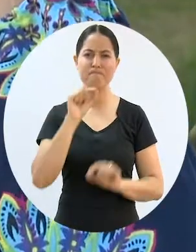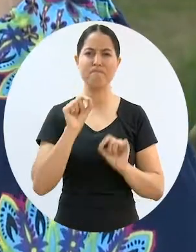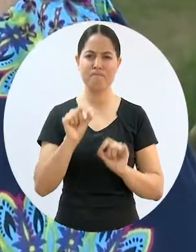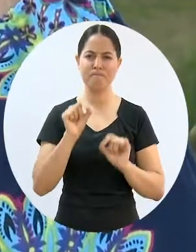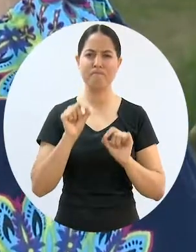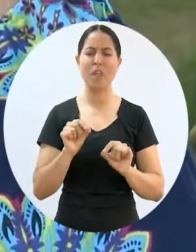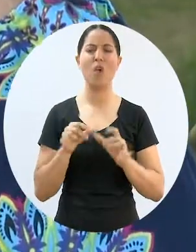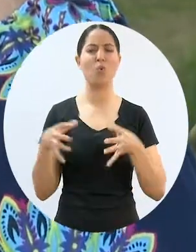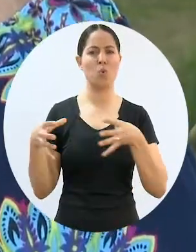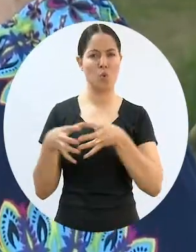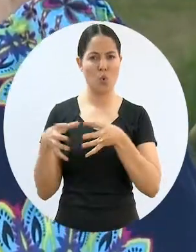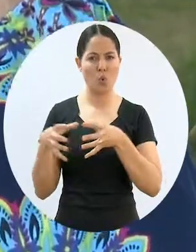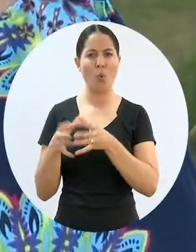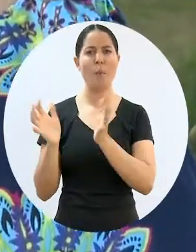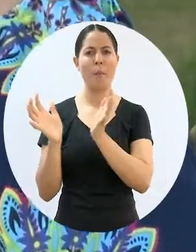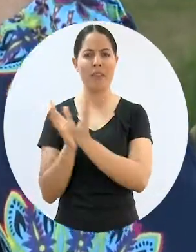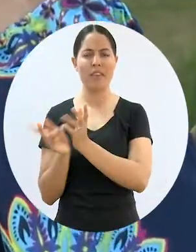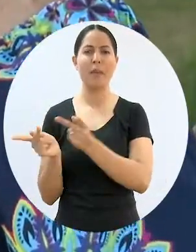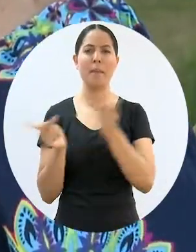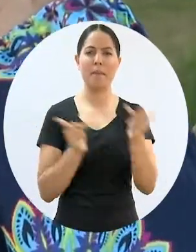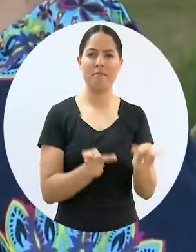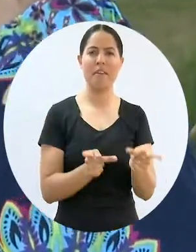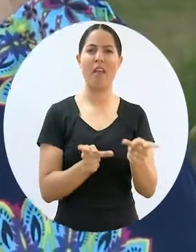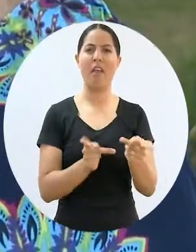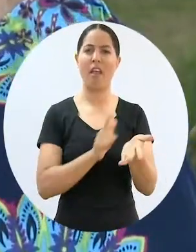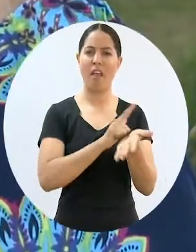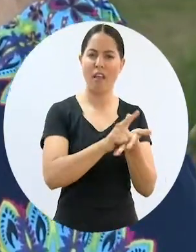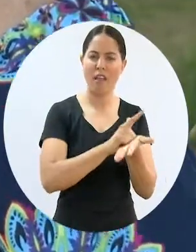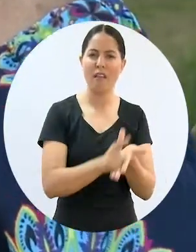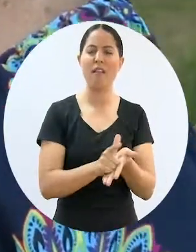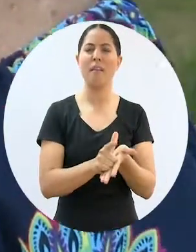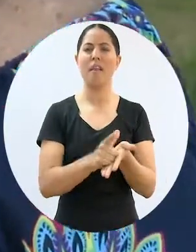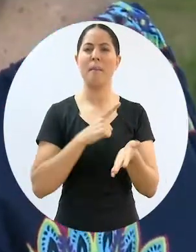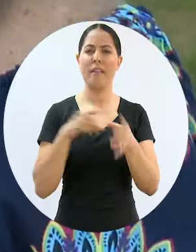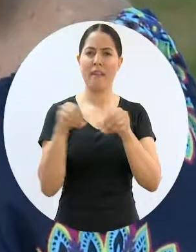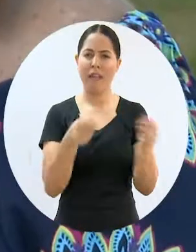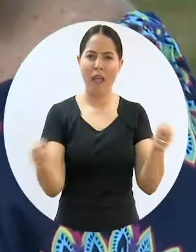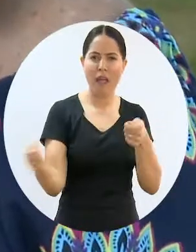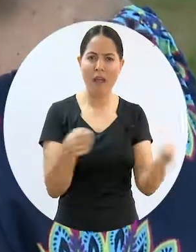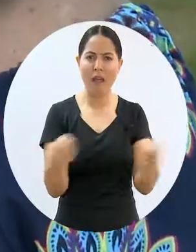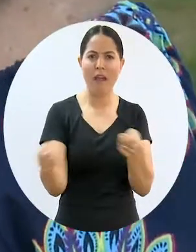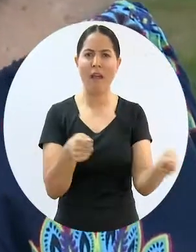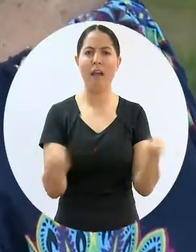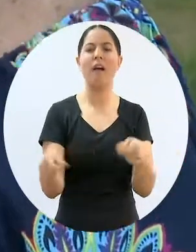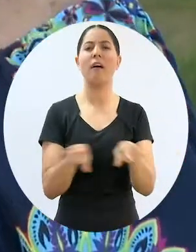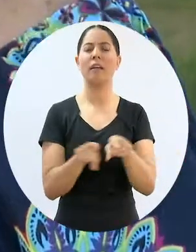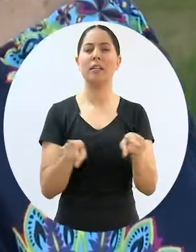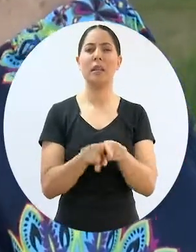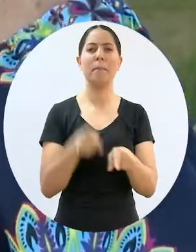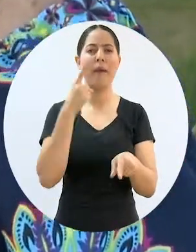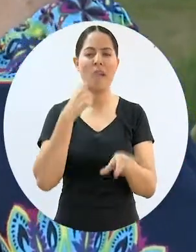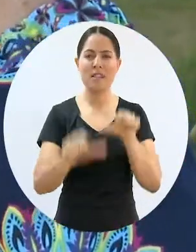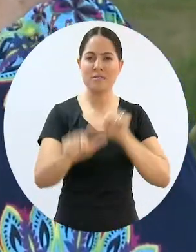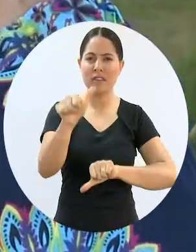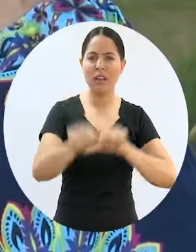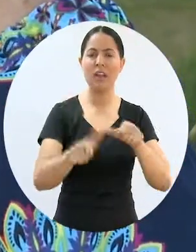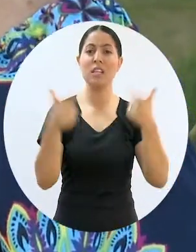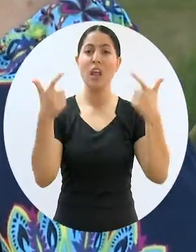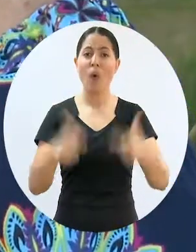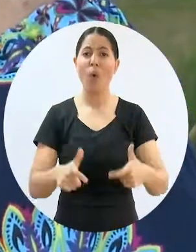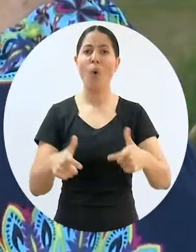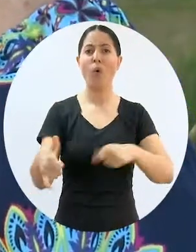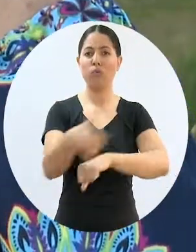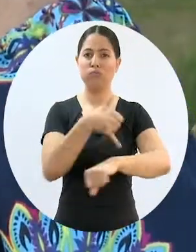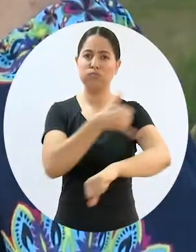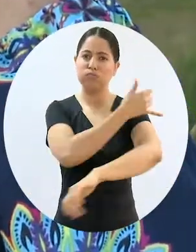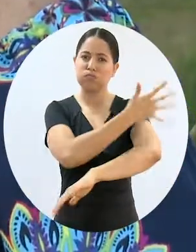vem uma grande equipe, eles limpam tudo, eles peneiram a terra, eles olham até que ponto o manguezal